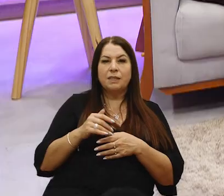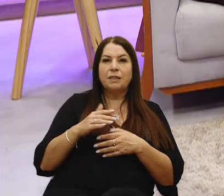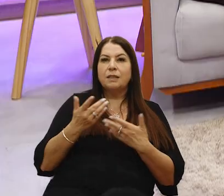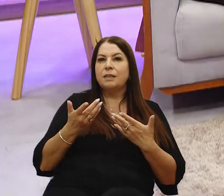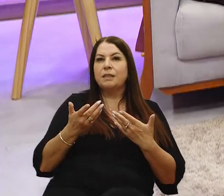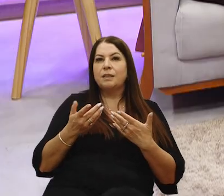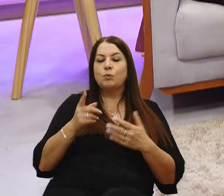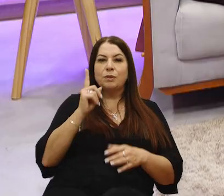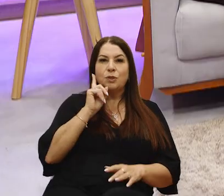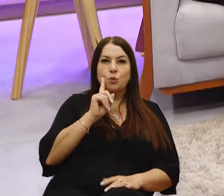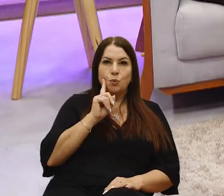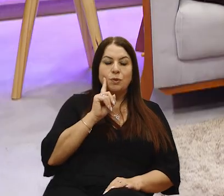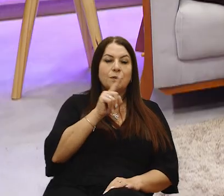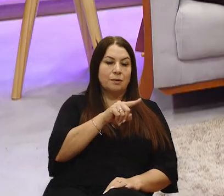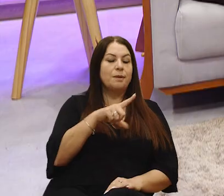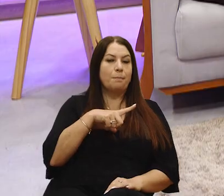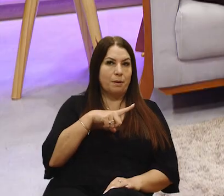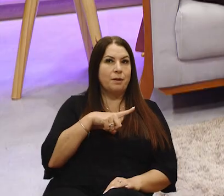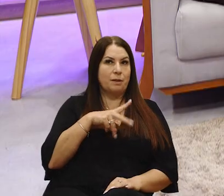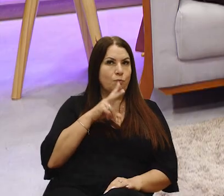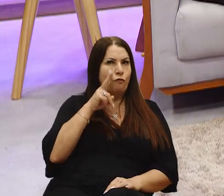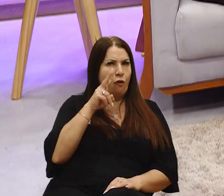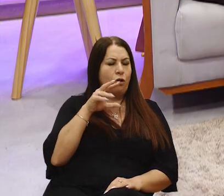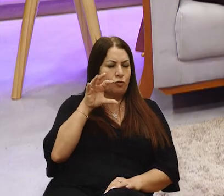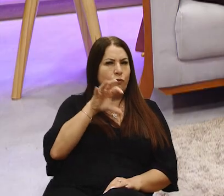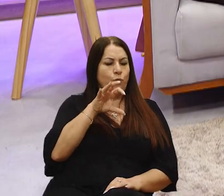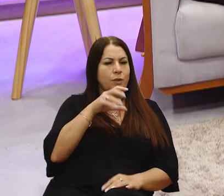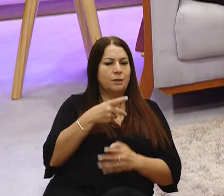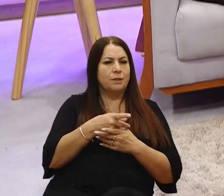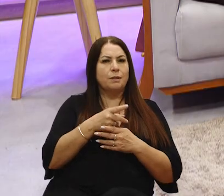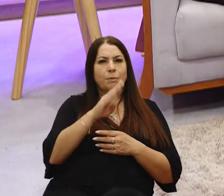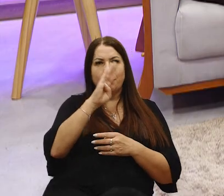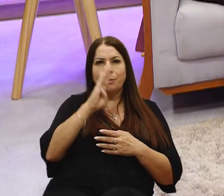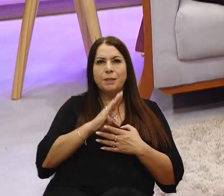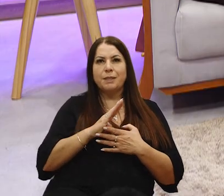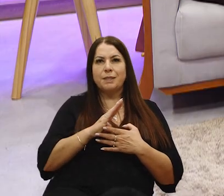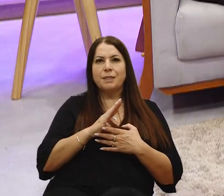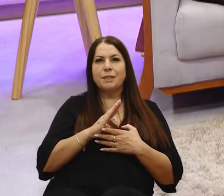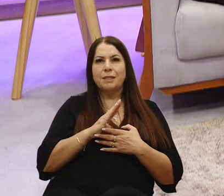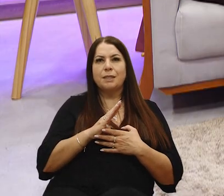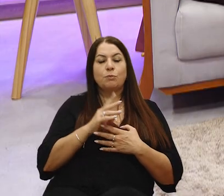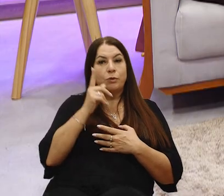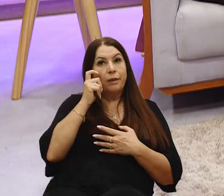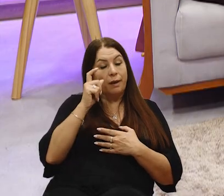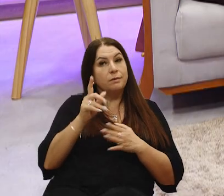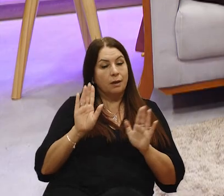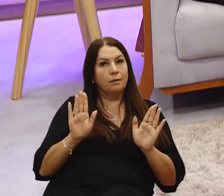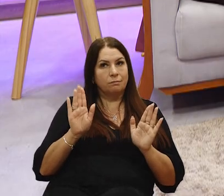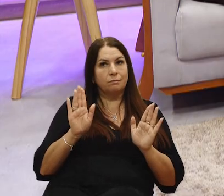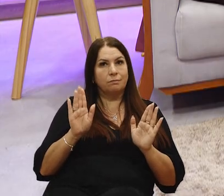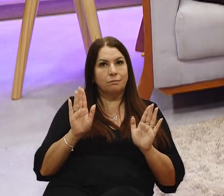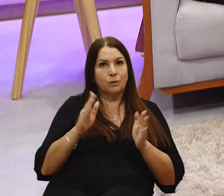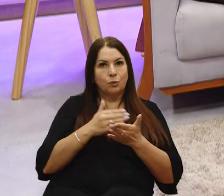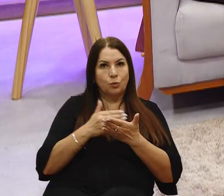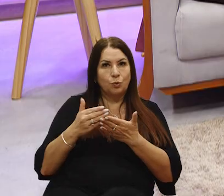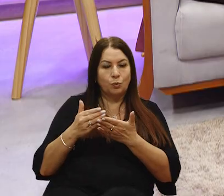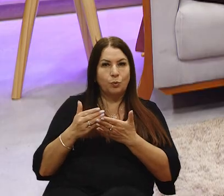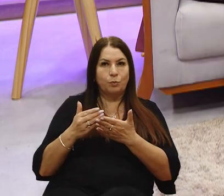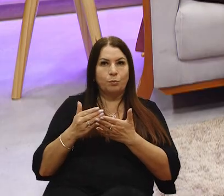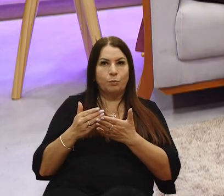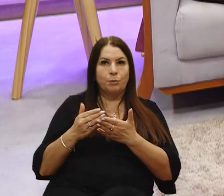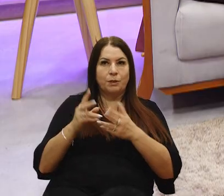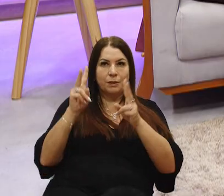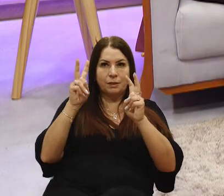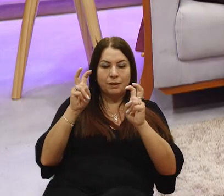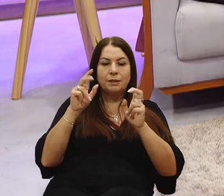tem. Na verdade, a questão dos Estados Unidos, assim, a gente também tem forte influência, né? Mas o Brasil tá muito interessado, assim,